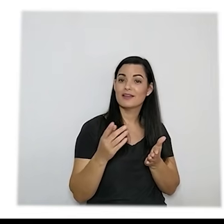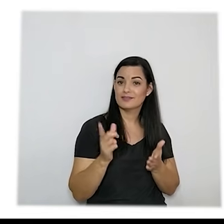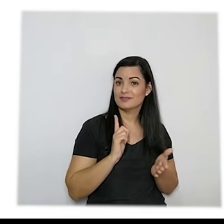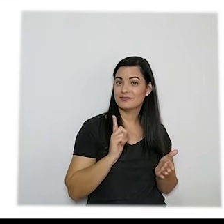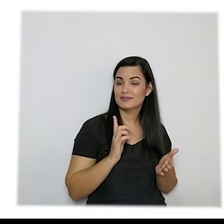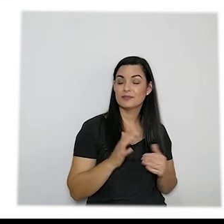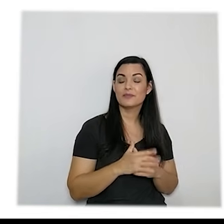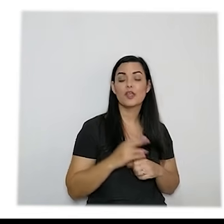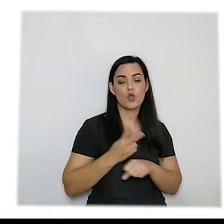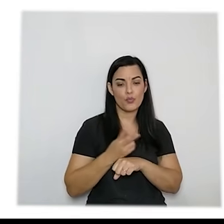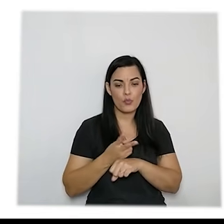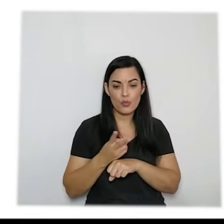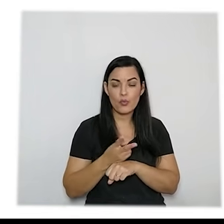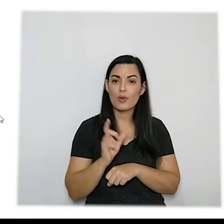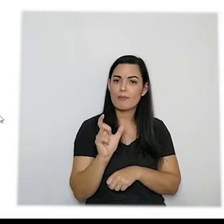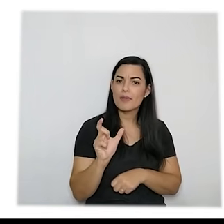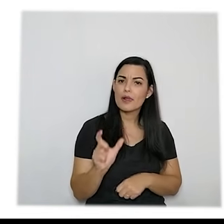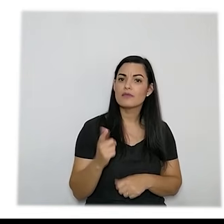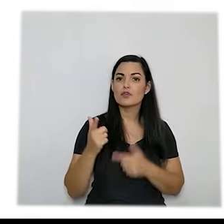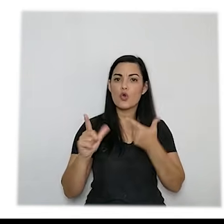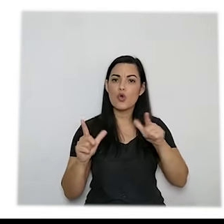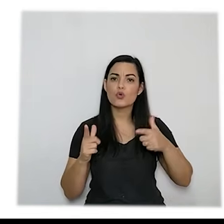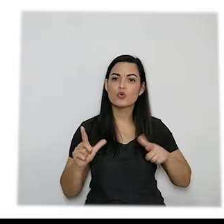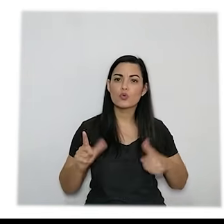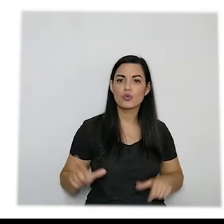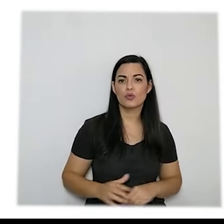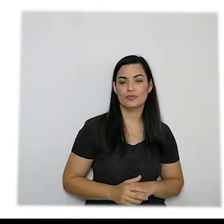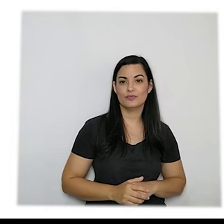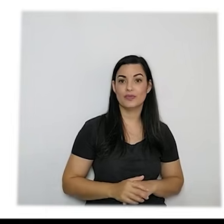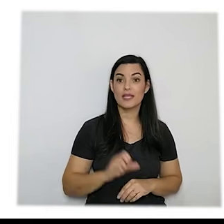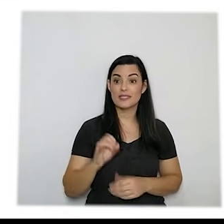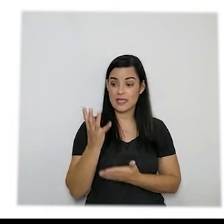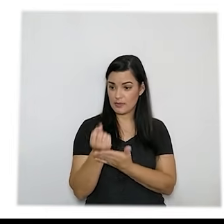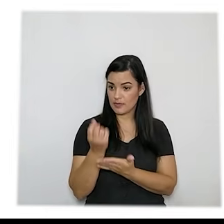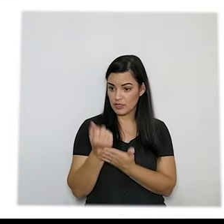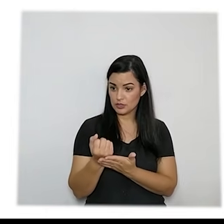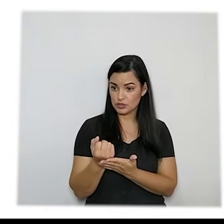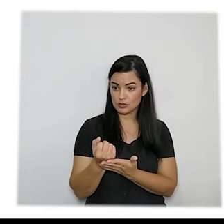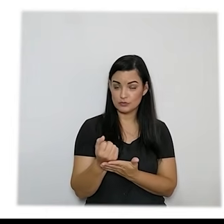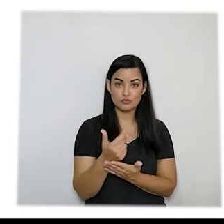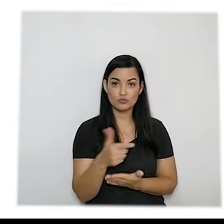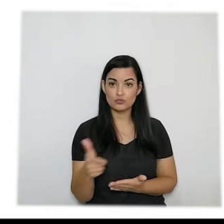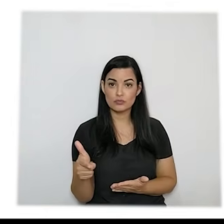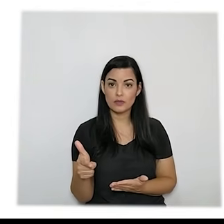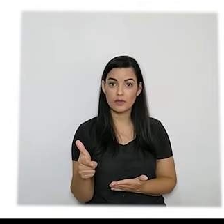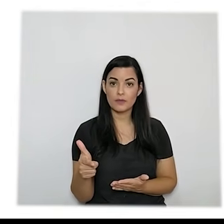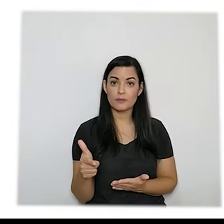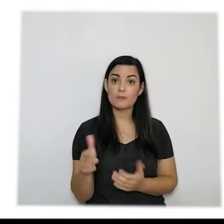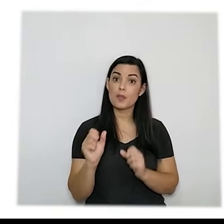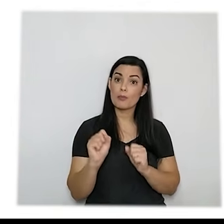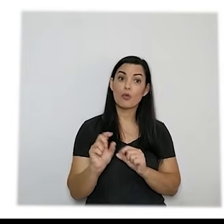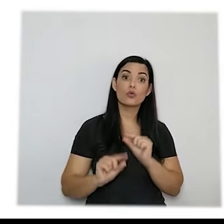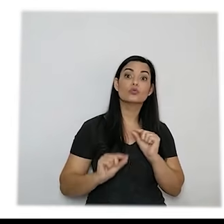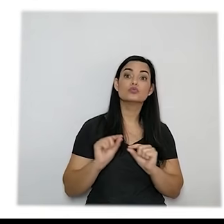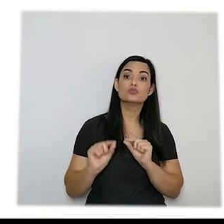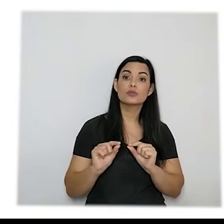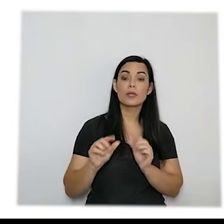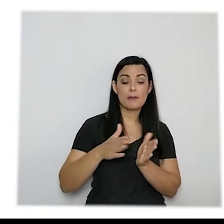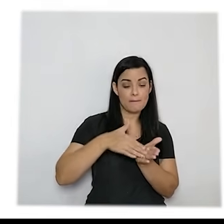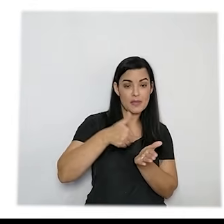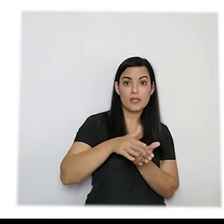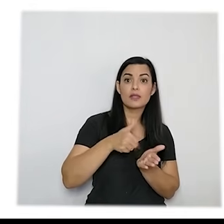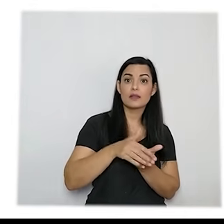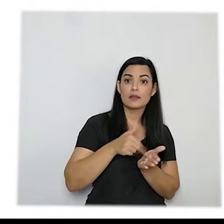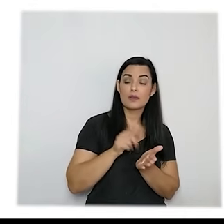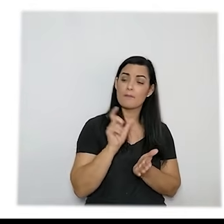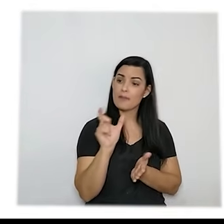que estão aqui. Quem não estiver fazendo pelo aplicativo, você pode pintar aí a localização